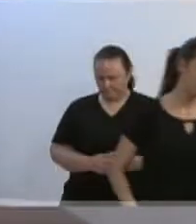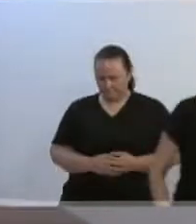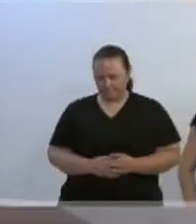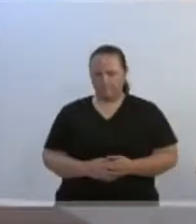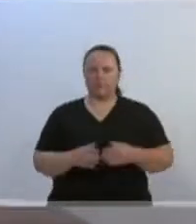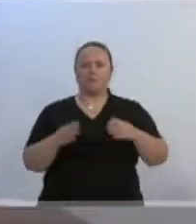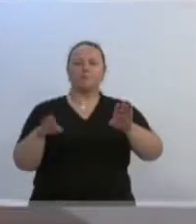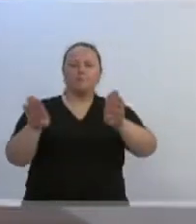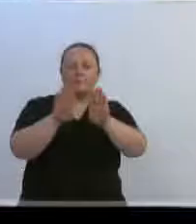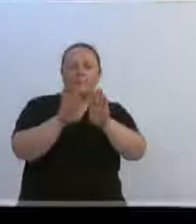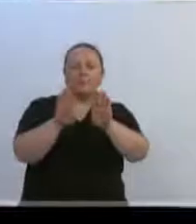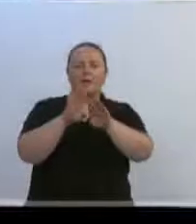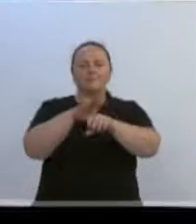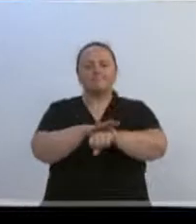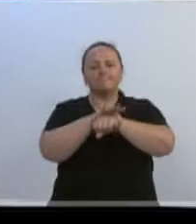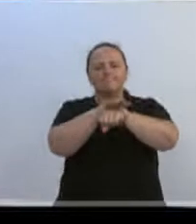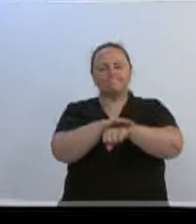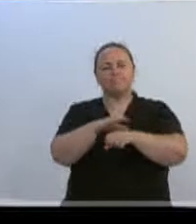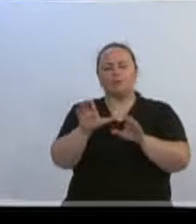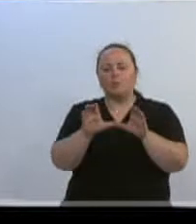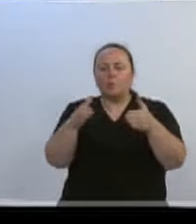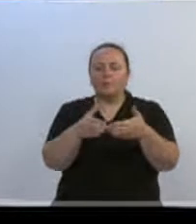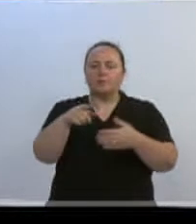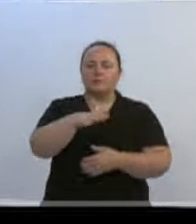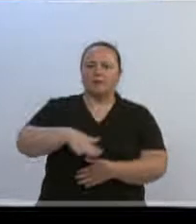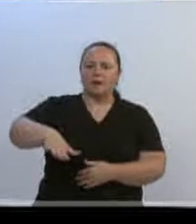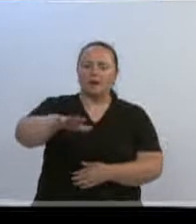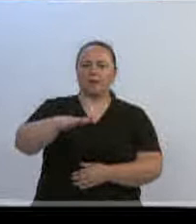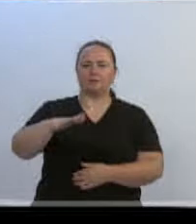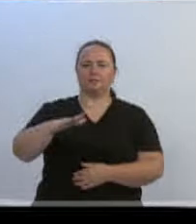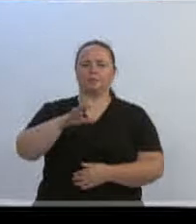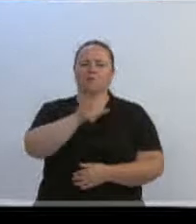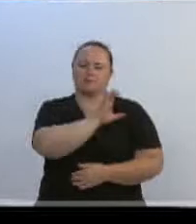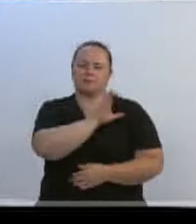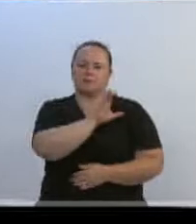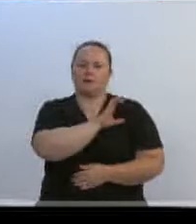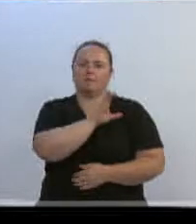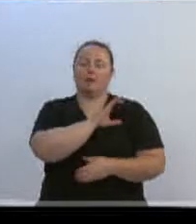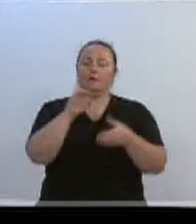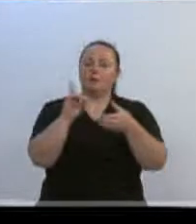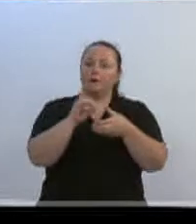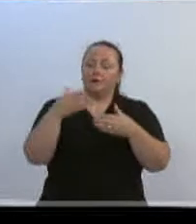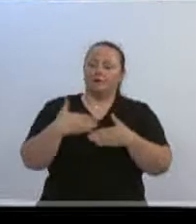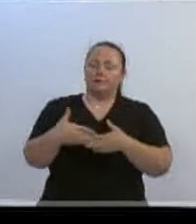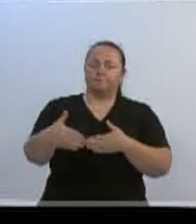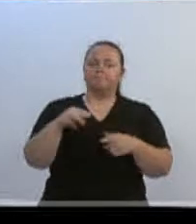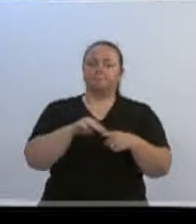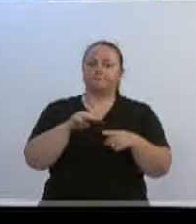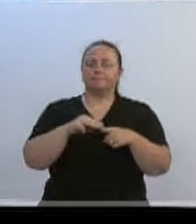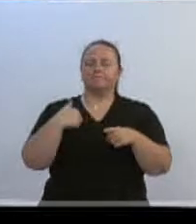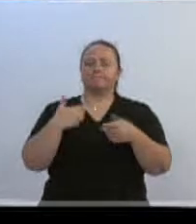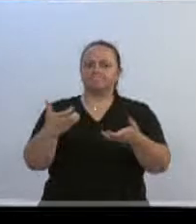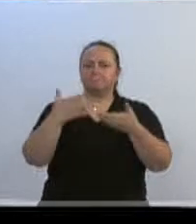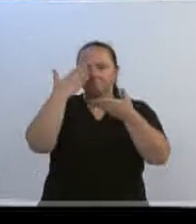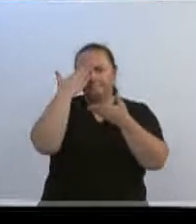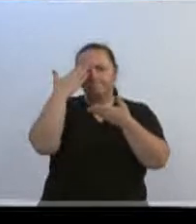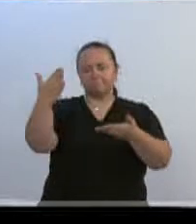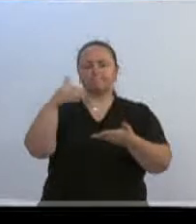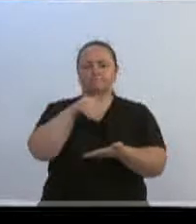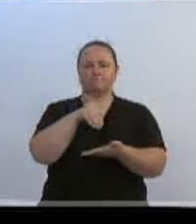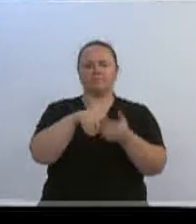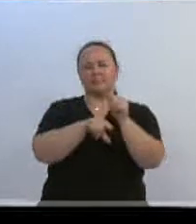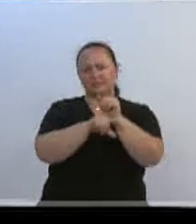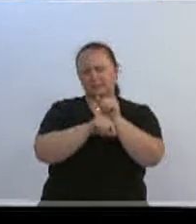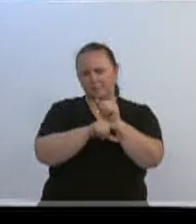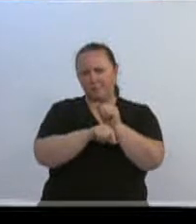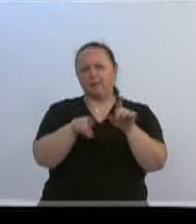comunidade e aquele sair e vai ser atendido agora pelo município quero agradecer à secretaria de educação que quero agradecer